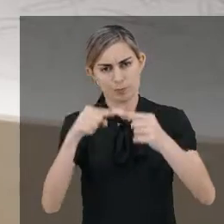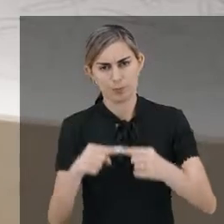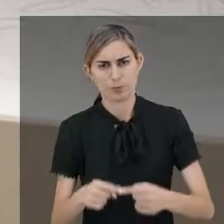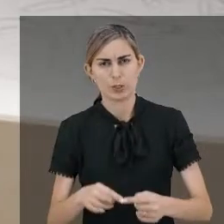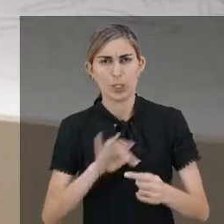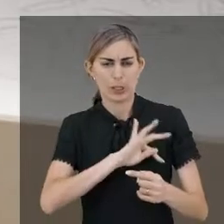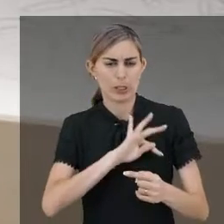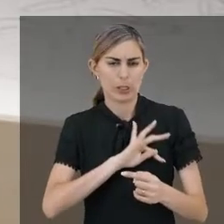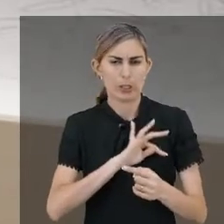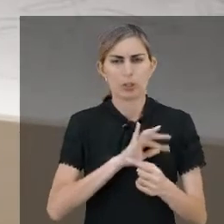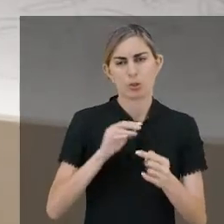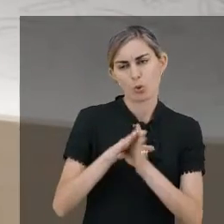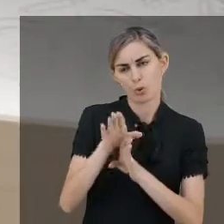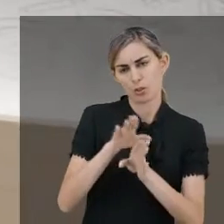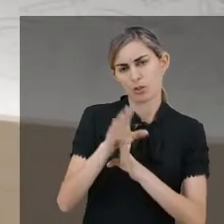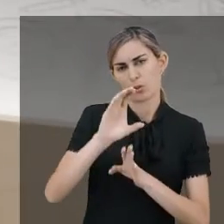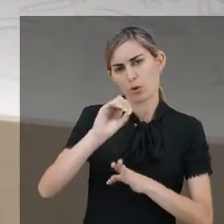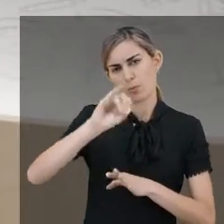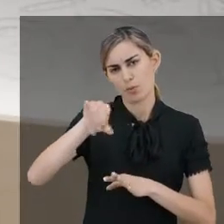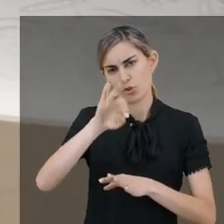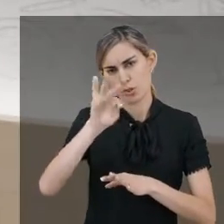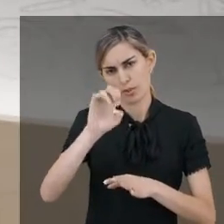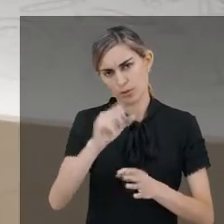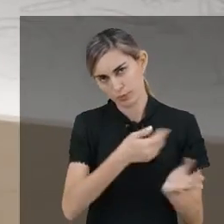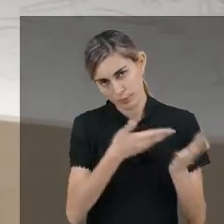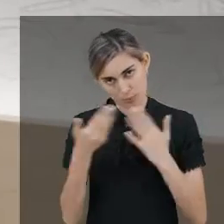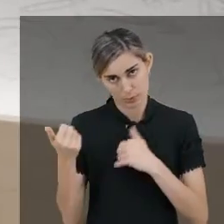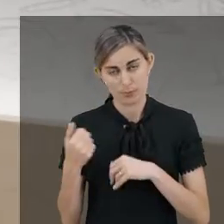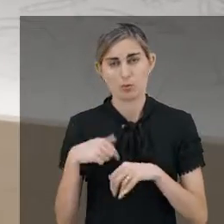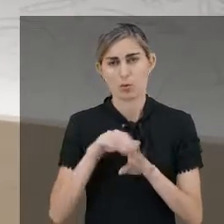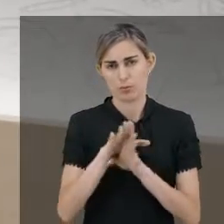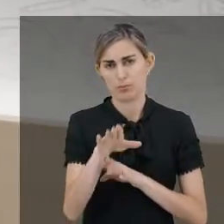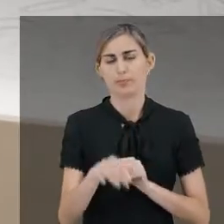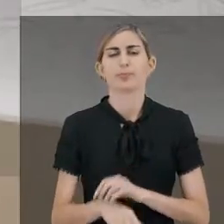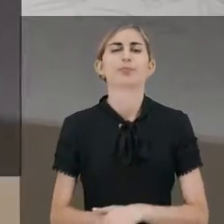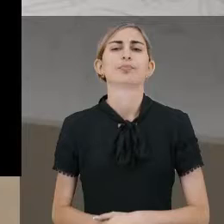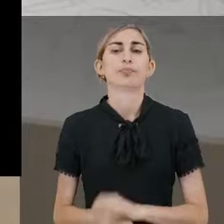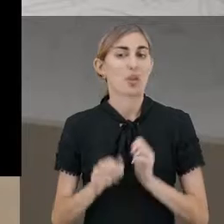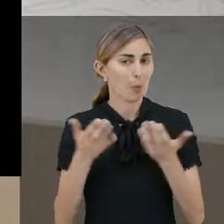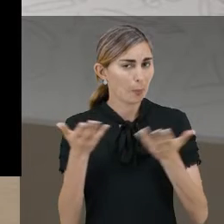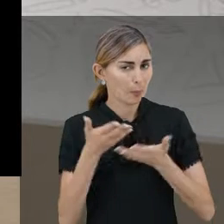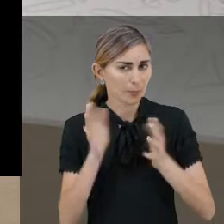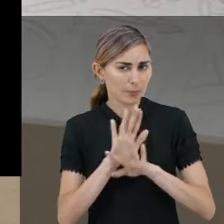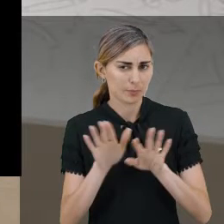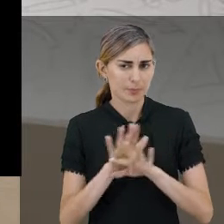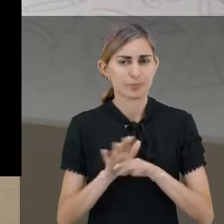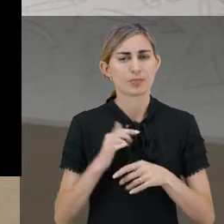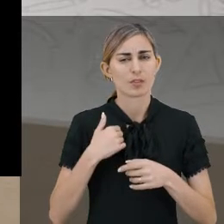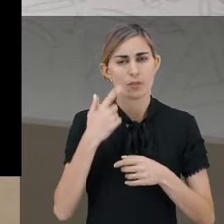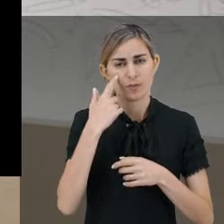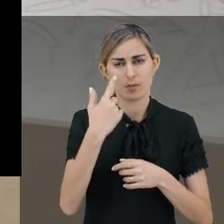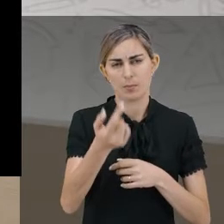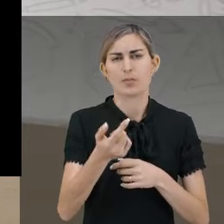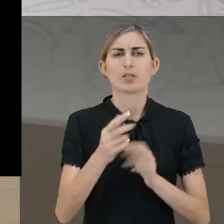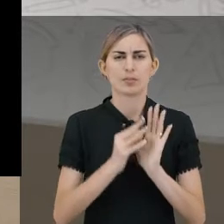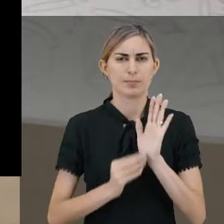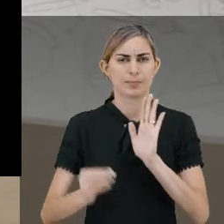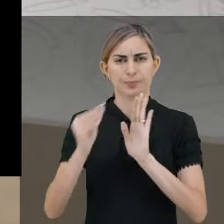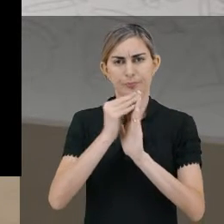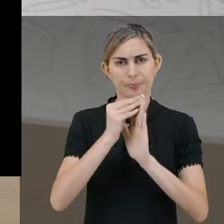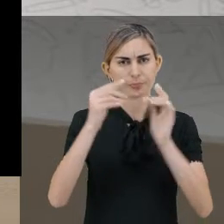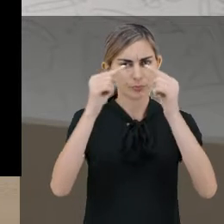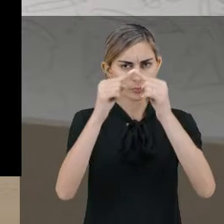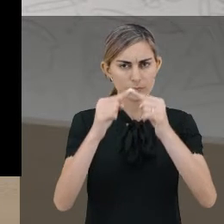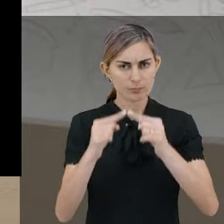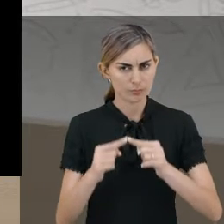aplicação utilizando técnicas da orientação a objetos. Vamos lá implementar a aplicação? Olá, turma! Vamos implementar